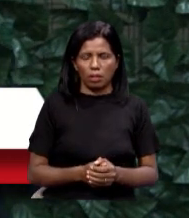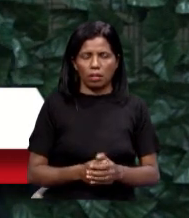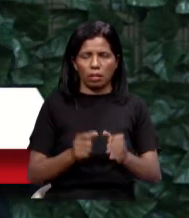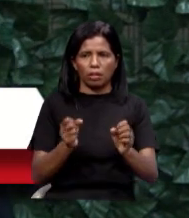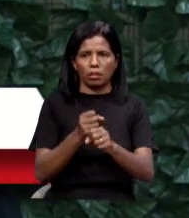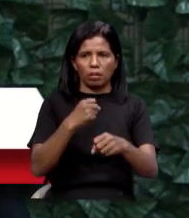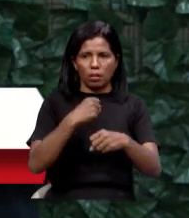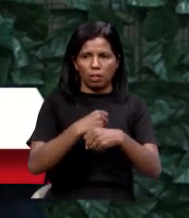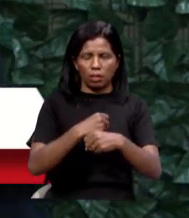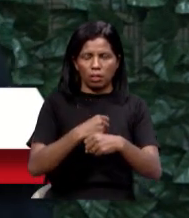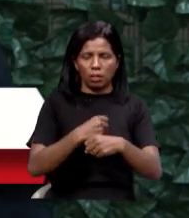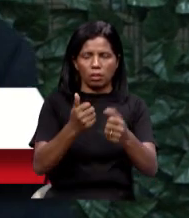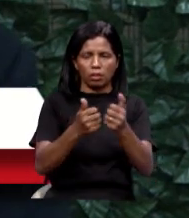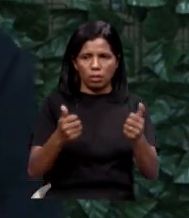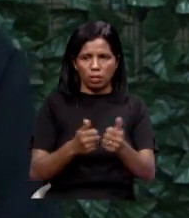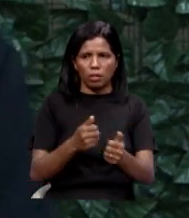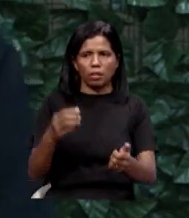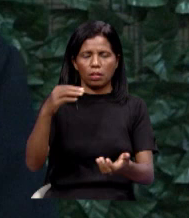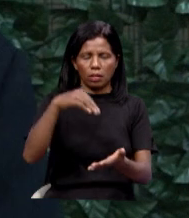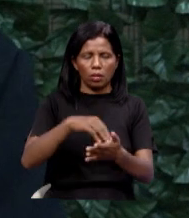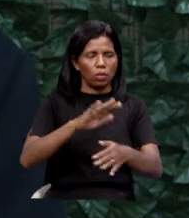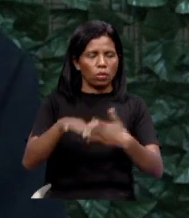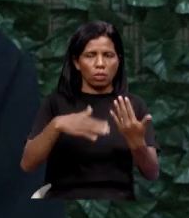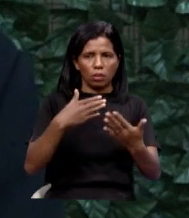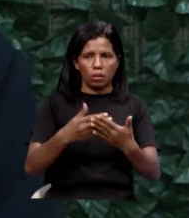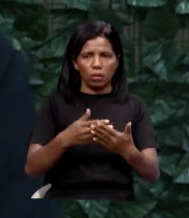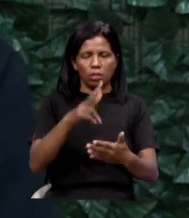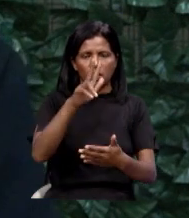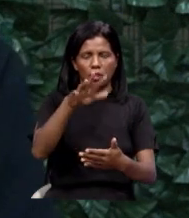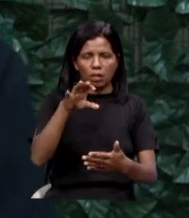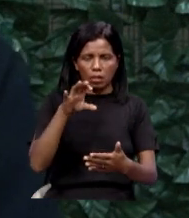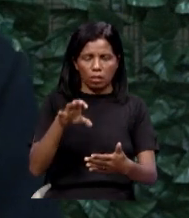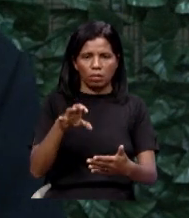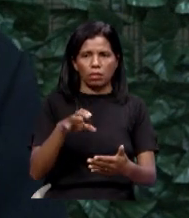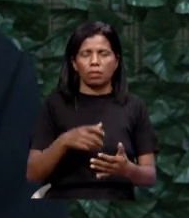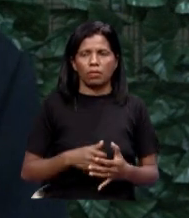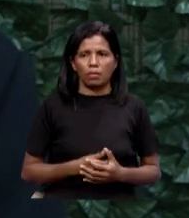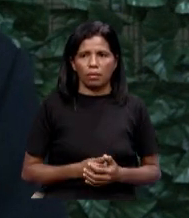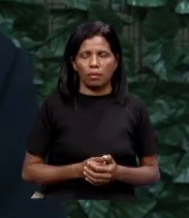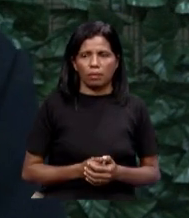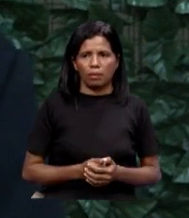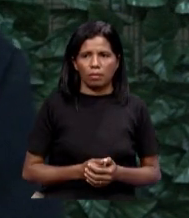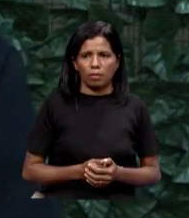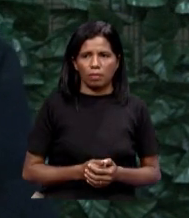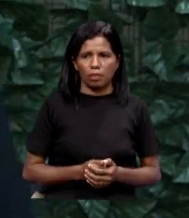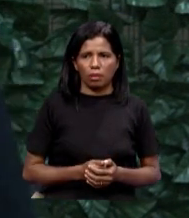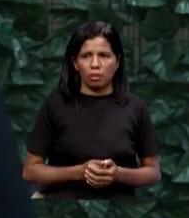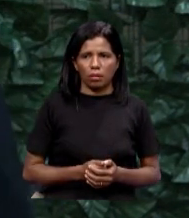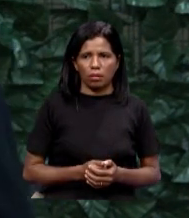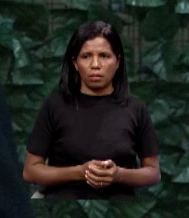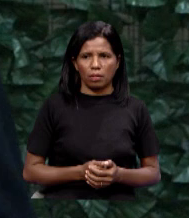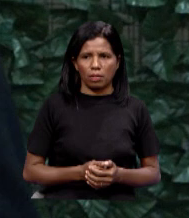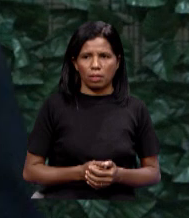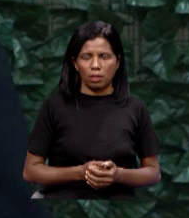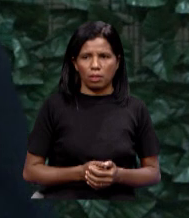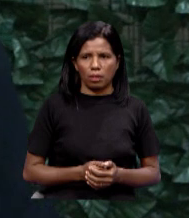presiden asociación china semua ada 300 orang ya sama oh